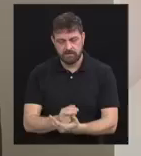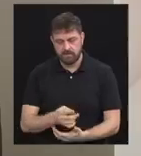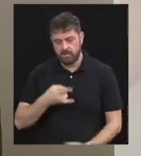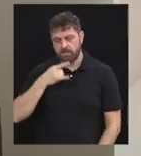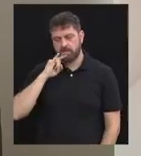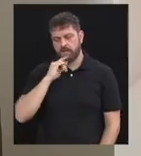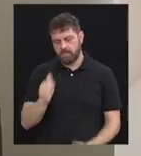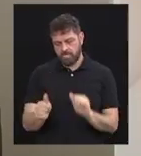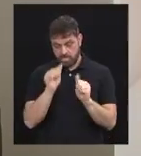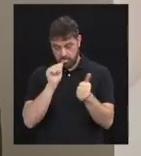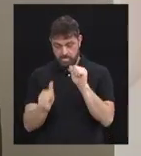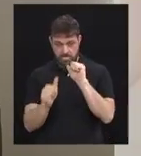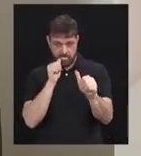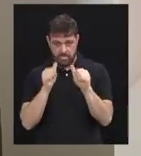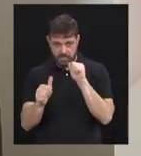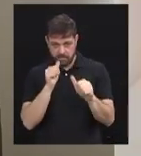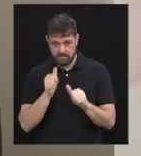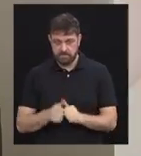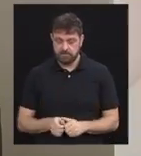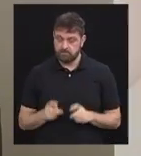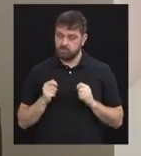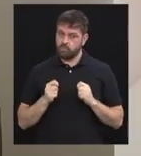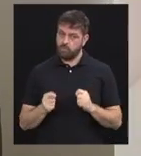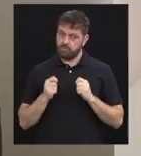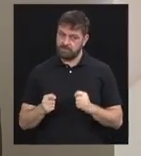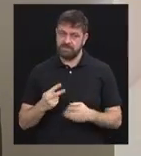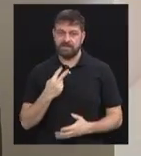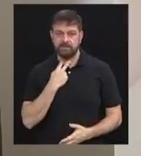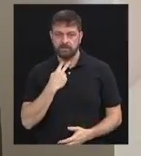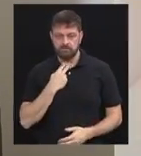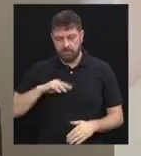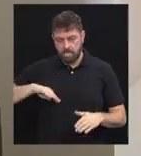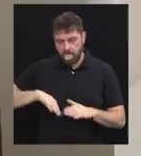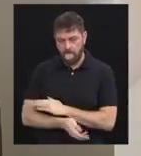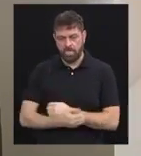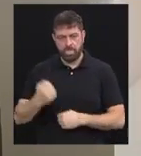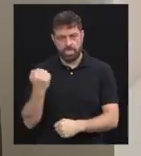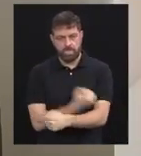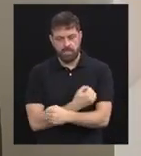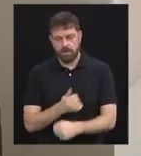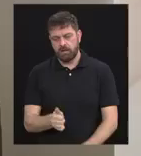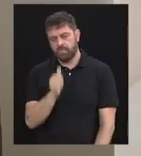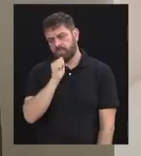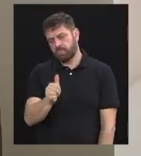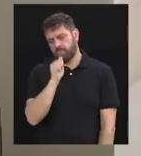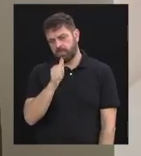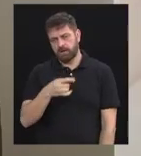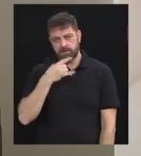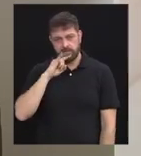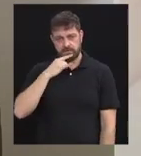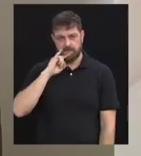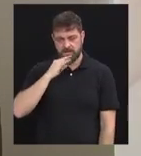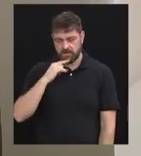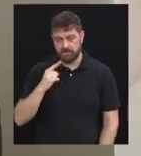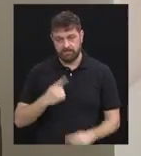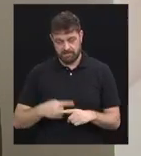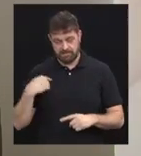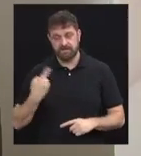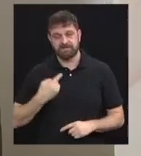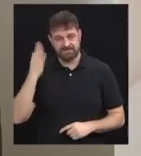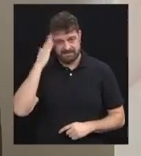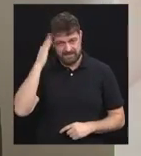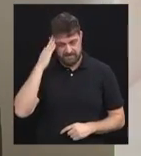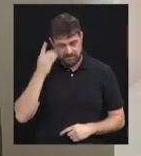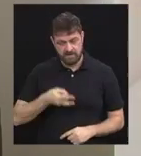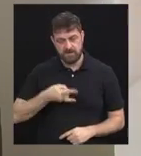bebida alcoólica não deve ser controlada, não pode ser ingerida, porque nós sabemos hoje que no câncer de